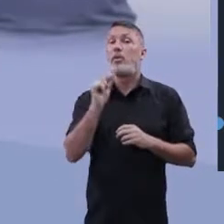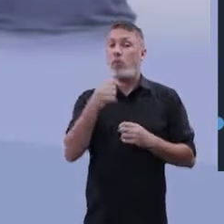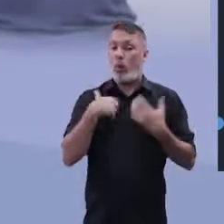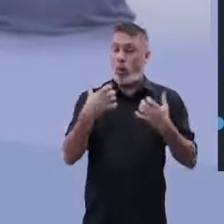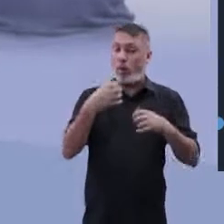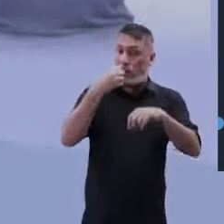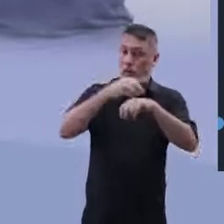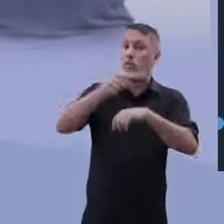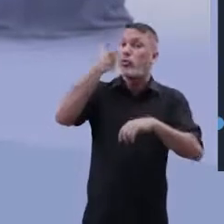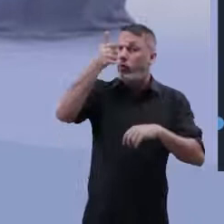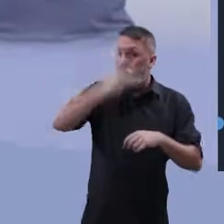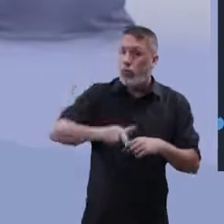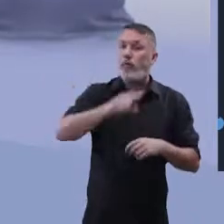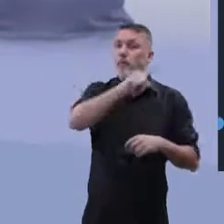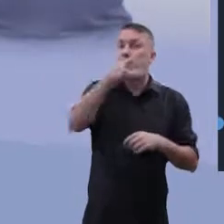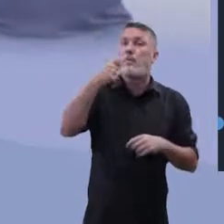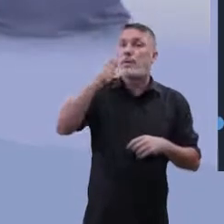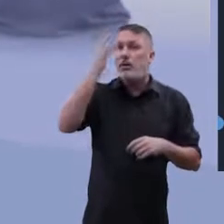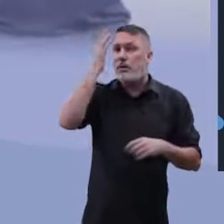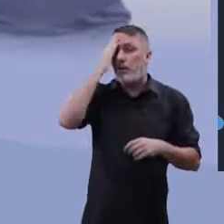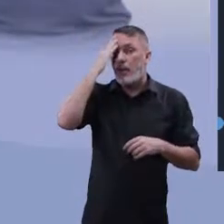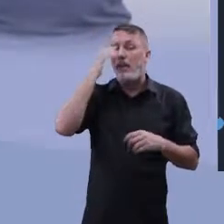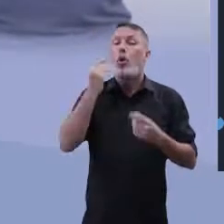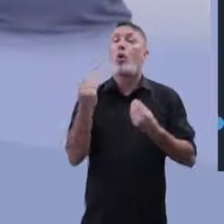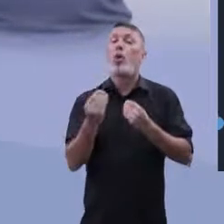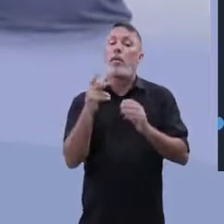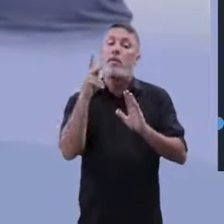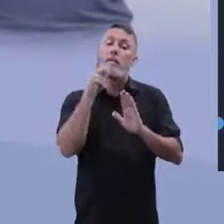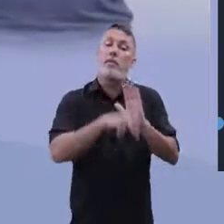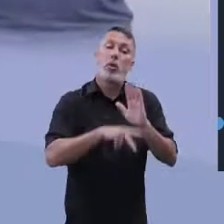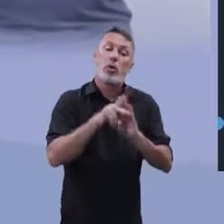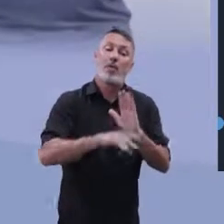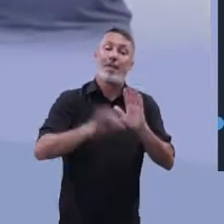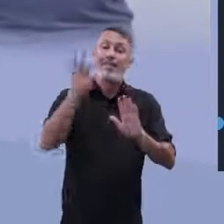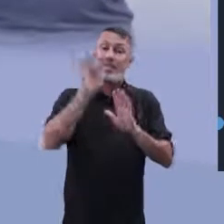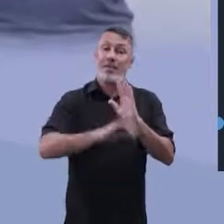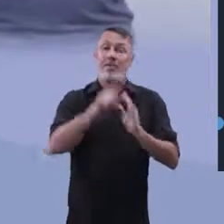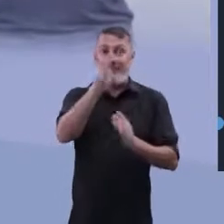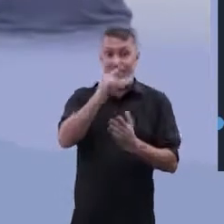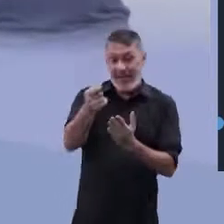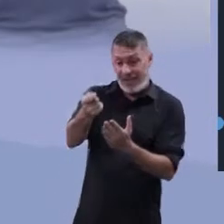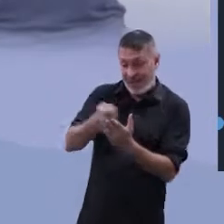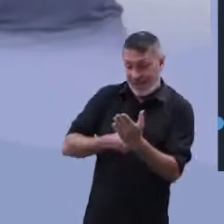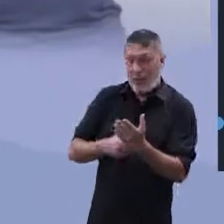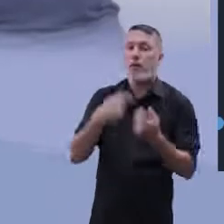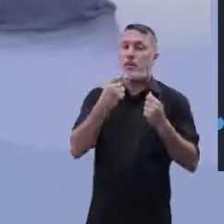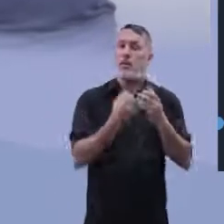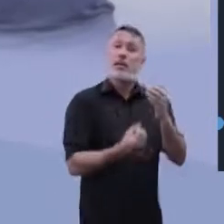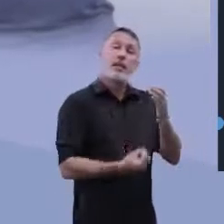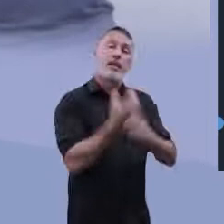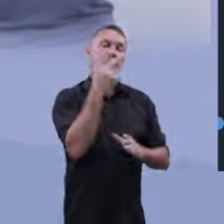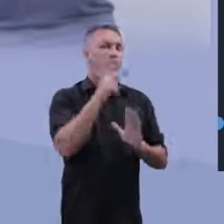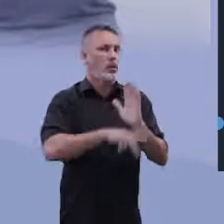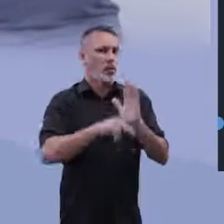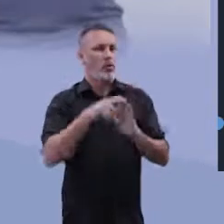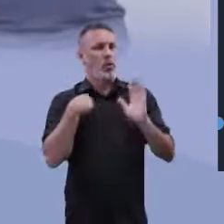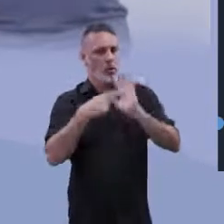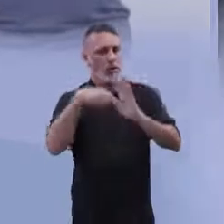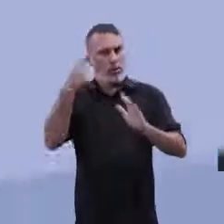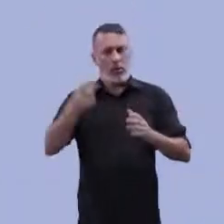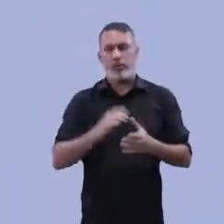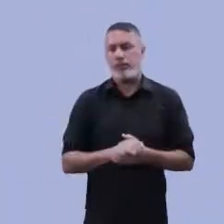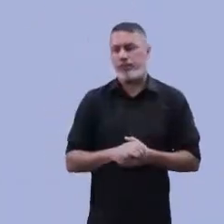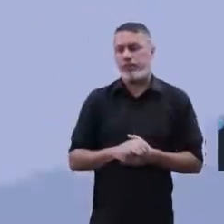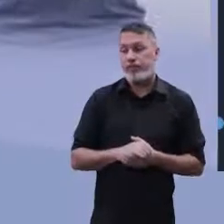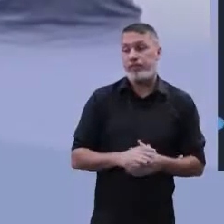importância, eu reitero para vocês aqui, precisamos criar um projeto de texto antes de escrever uma redação. Você precisa, eu vou mostrar para